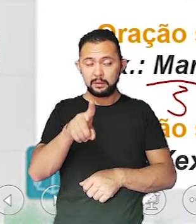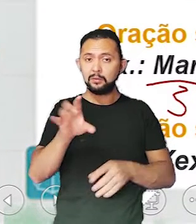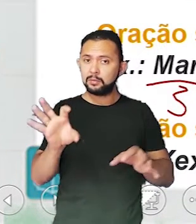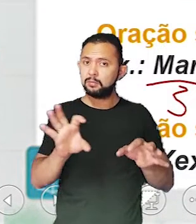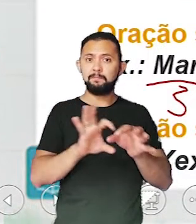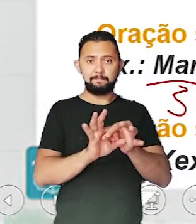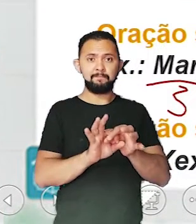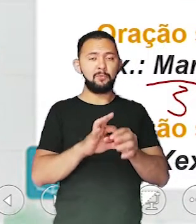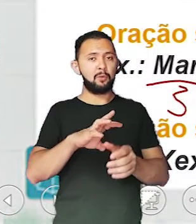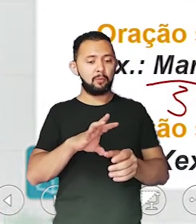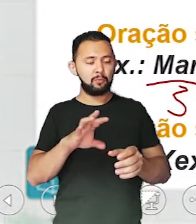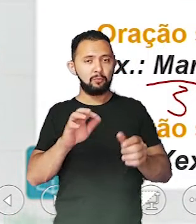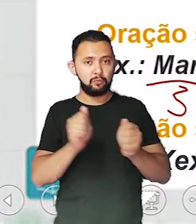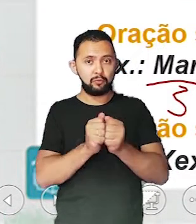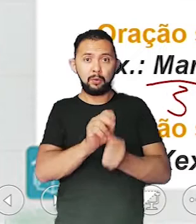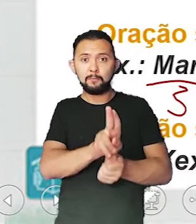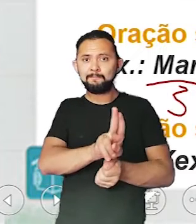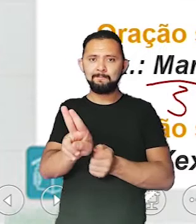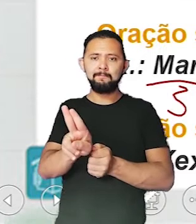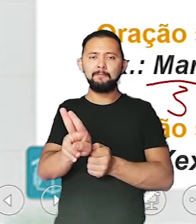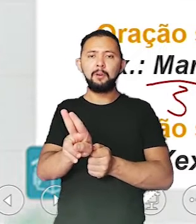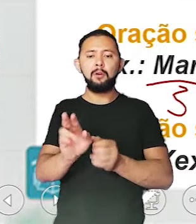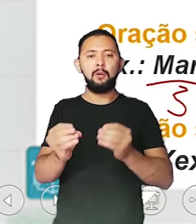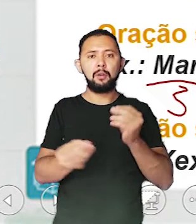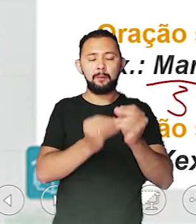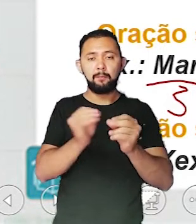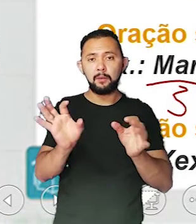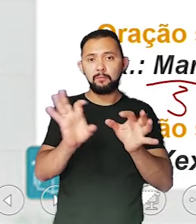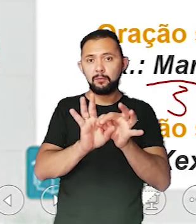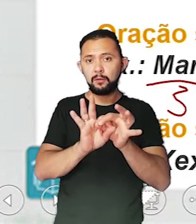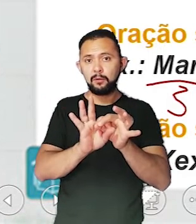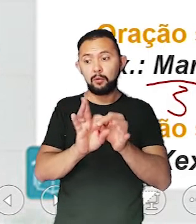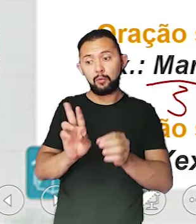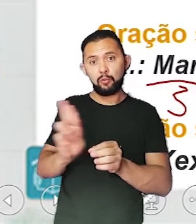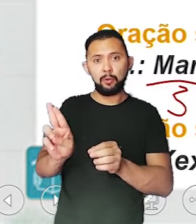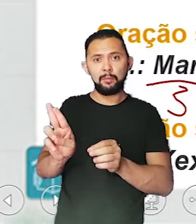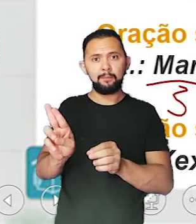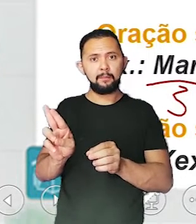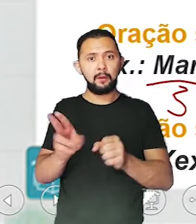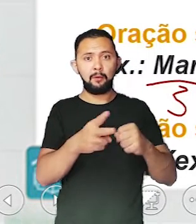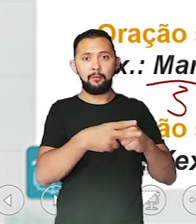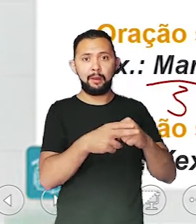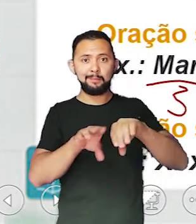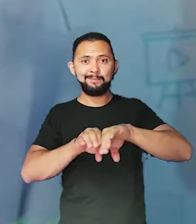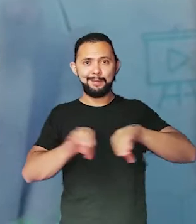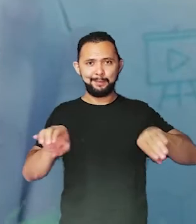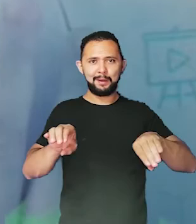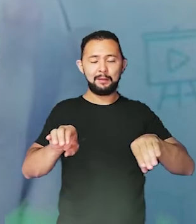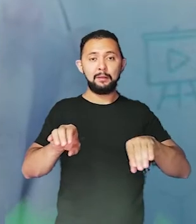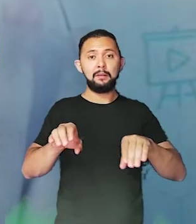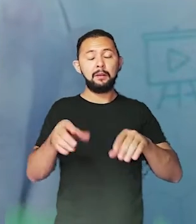sendo completado, ok? E a preposição se relaciona com o nome, não com o verbo. Por isso é completiva nominal. Veja que a estrutura é